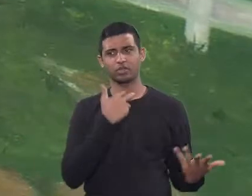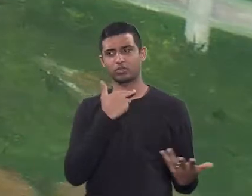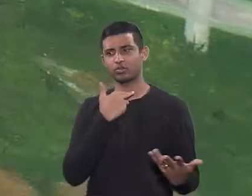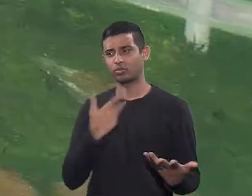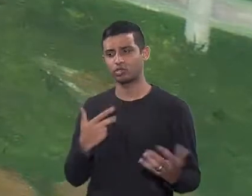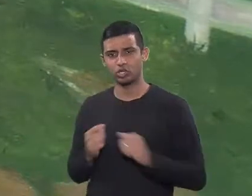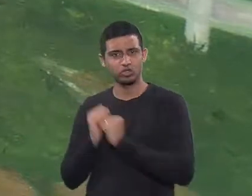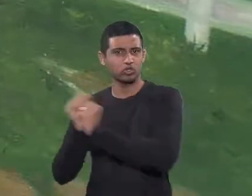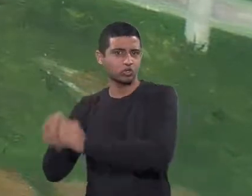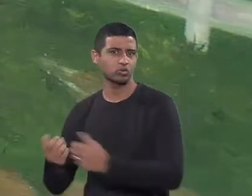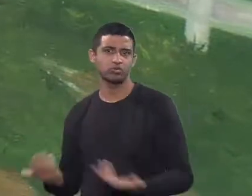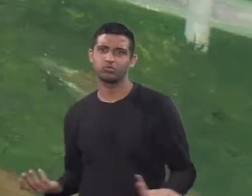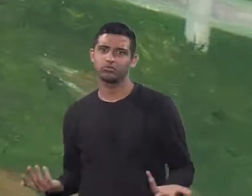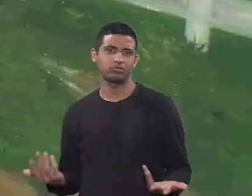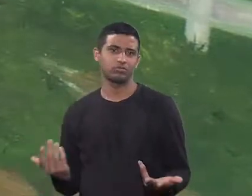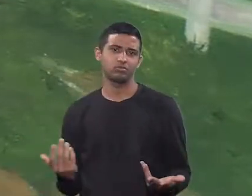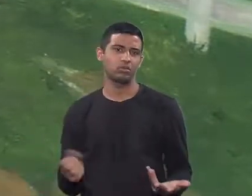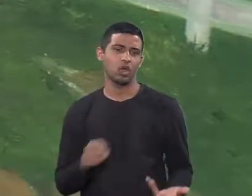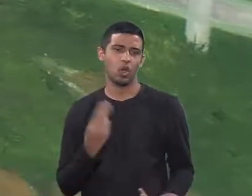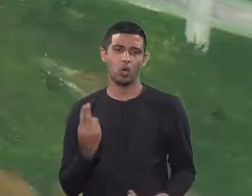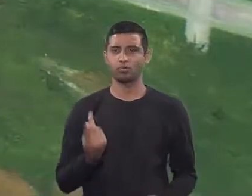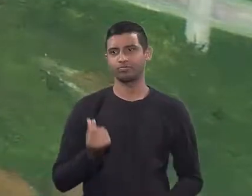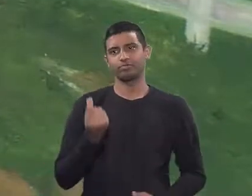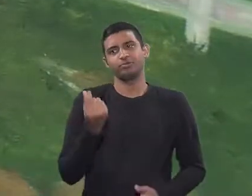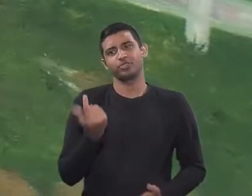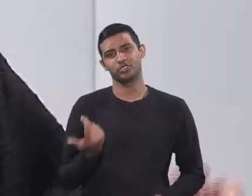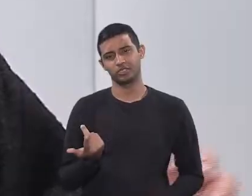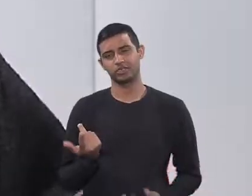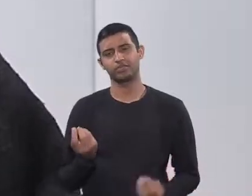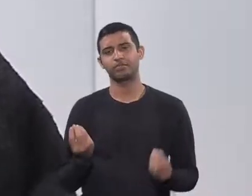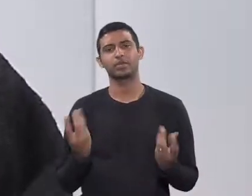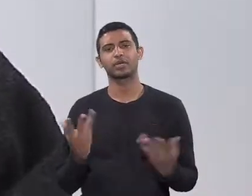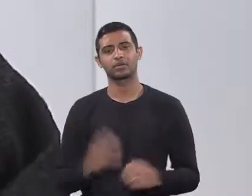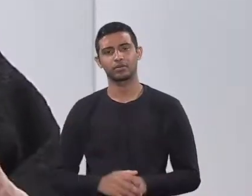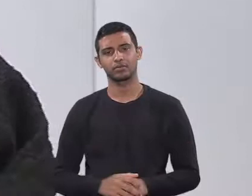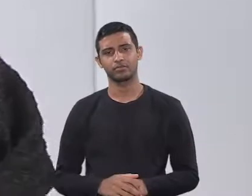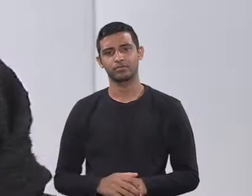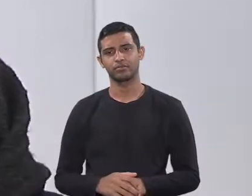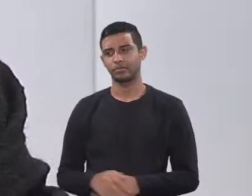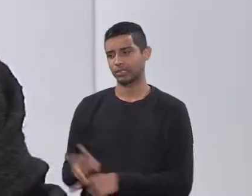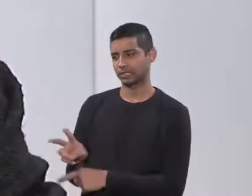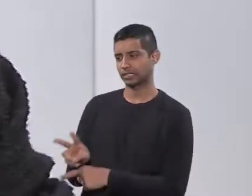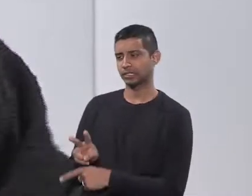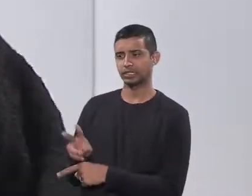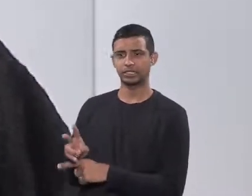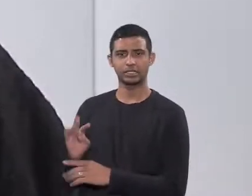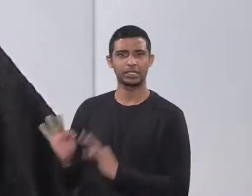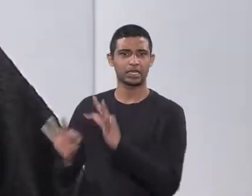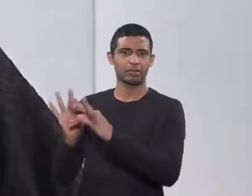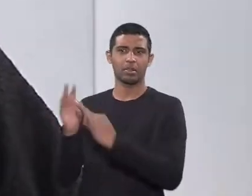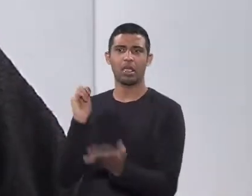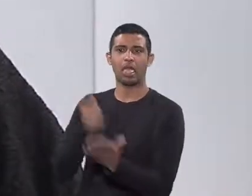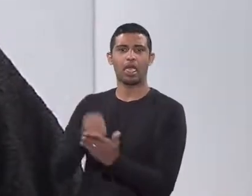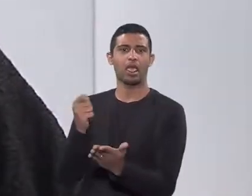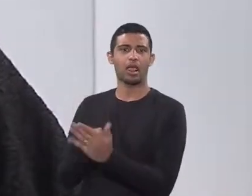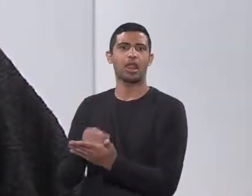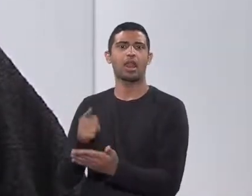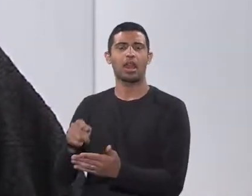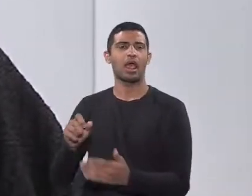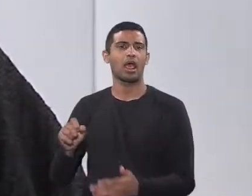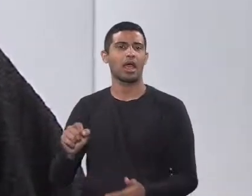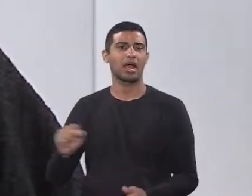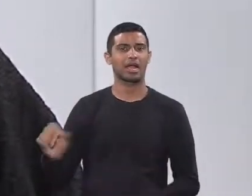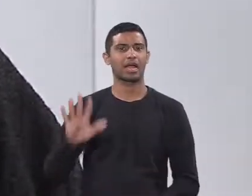podia seguir, e nem tinha condições financeiras para sustentar os tratamentos. Era uma clínica na Zona